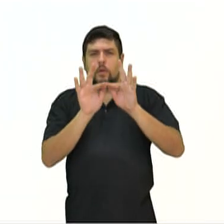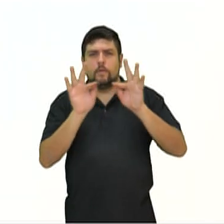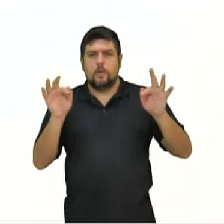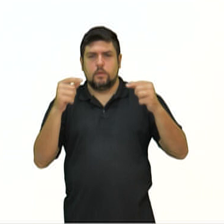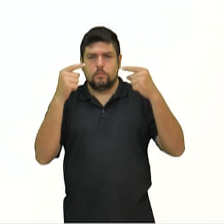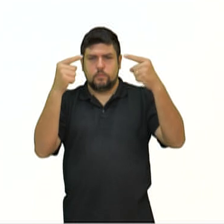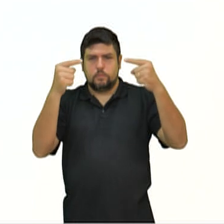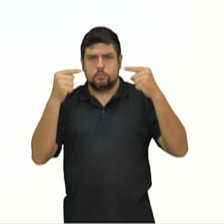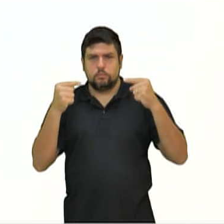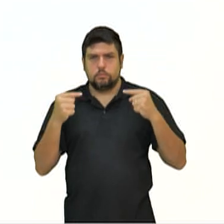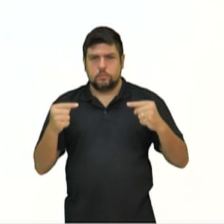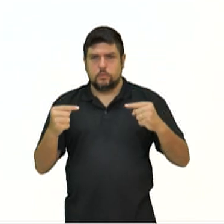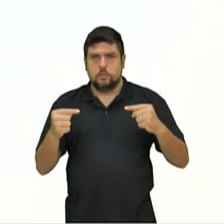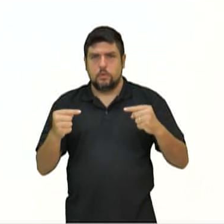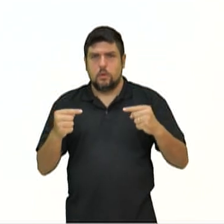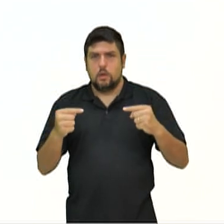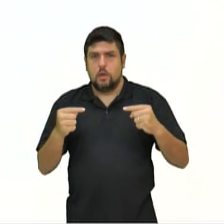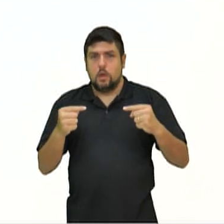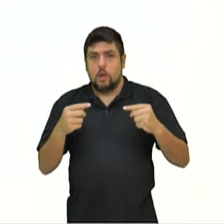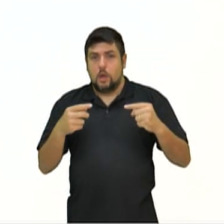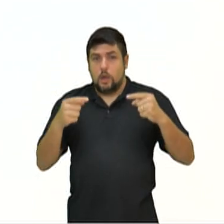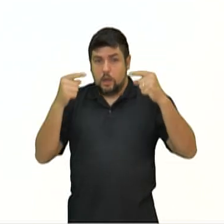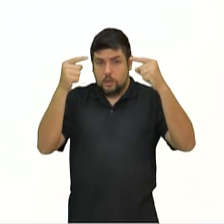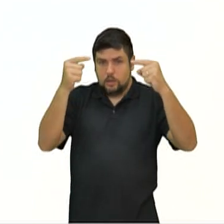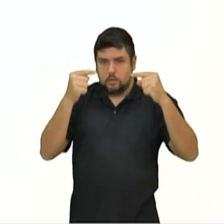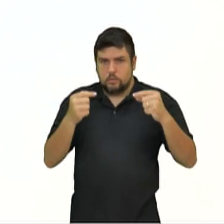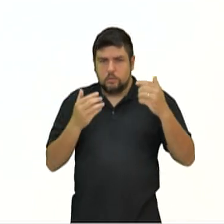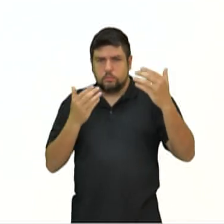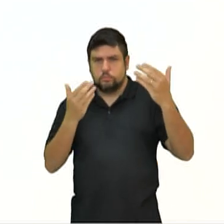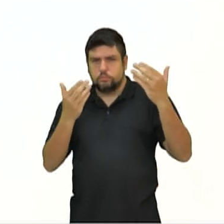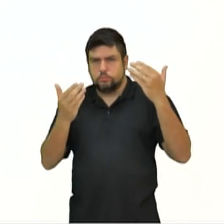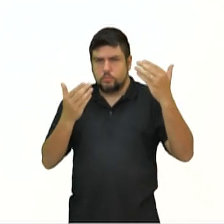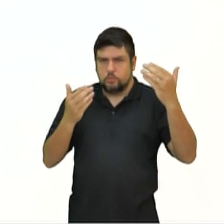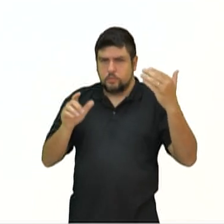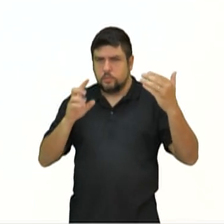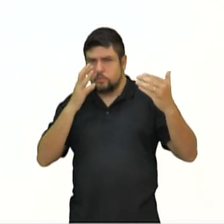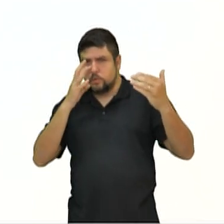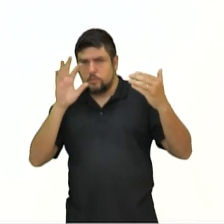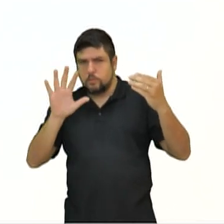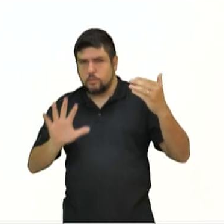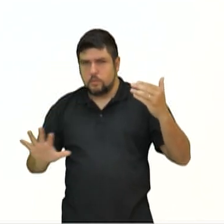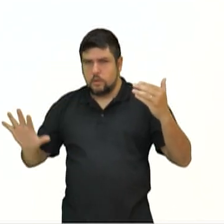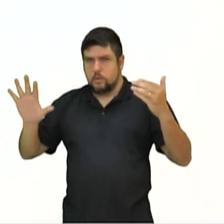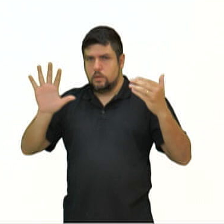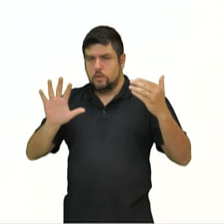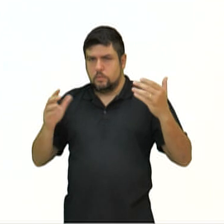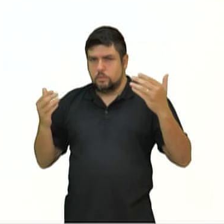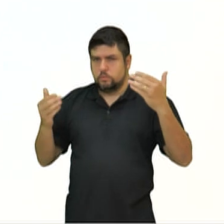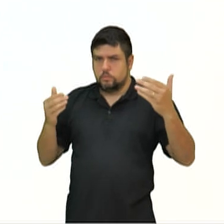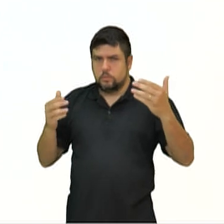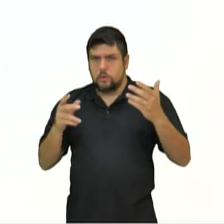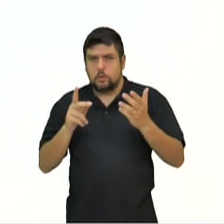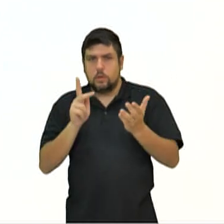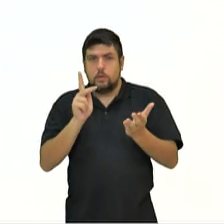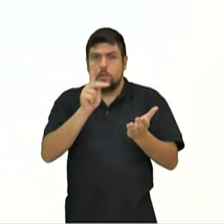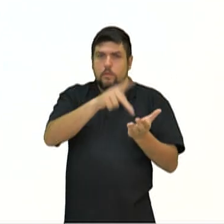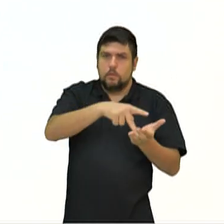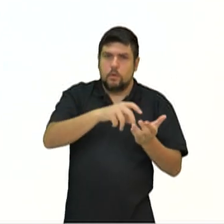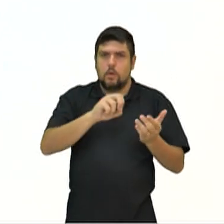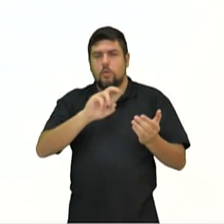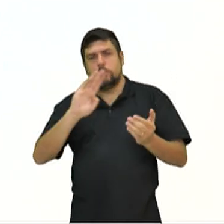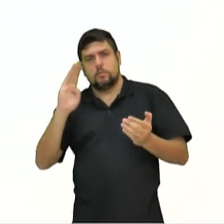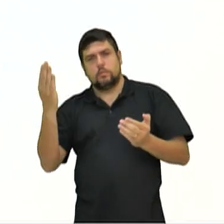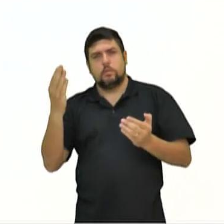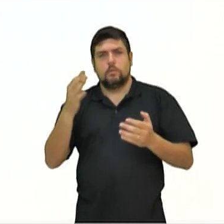ter que ler, comparar as duas frases com as imagens que ali estão e marcar true or false, verdadeiro ou